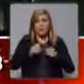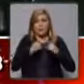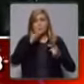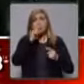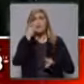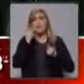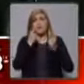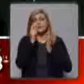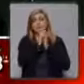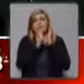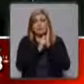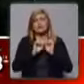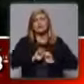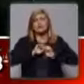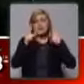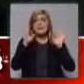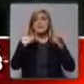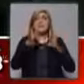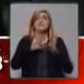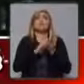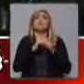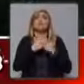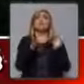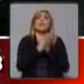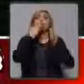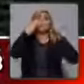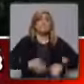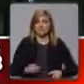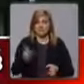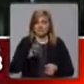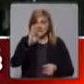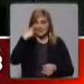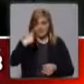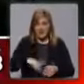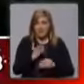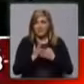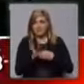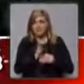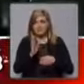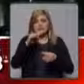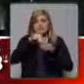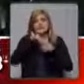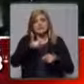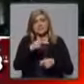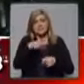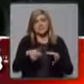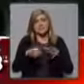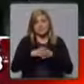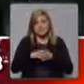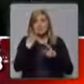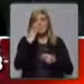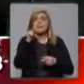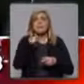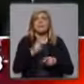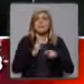esclarecer alguns pontos, mas não todos. O que é certo é que, se há algumas divisões no seio do Eurogrupo, uma tentativa da Grécia